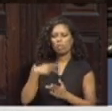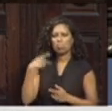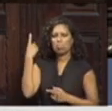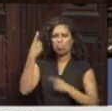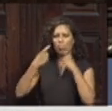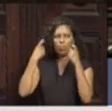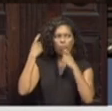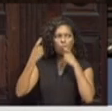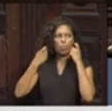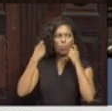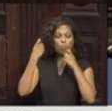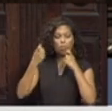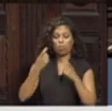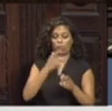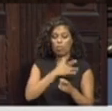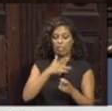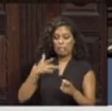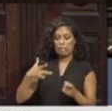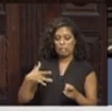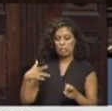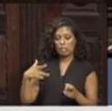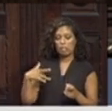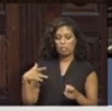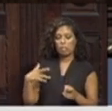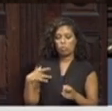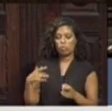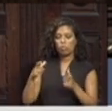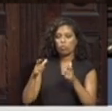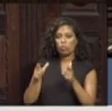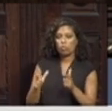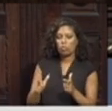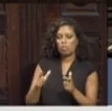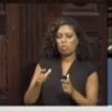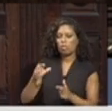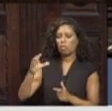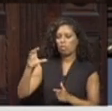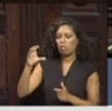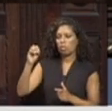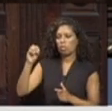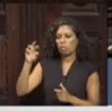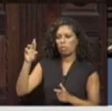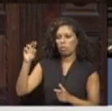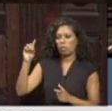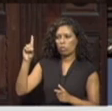Próximo orador inscrito, deputado Anderson Nogueira.